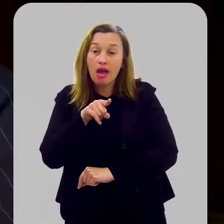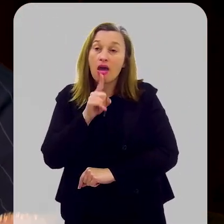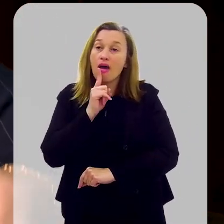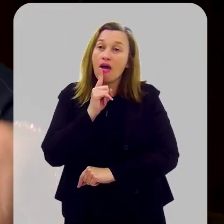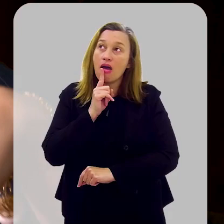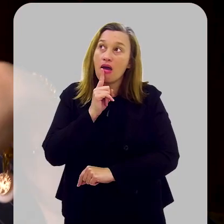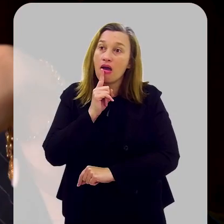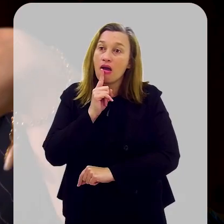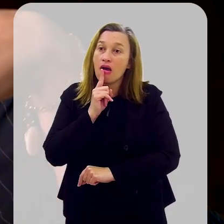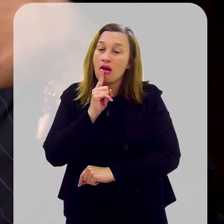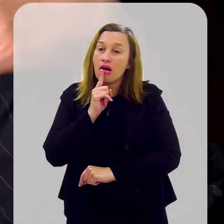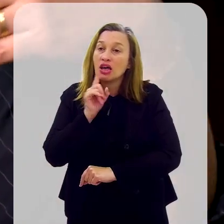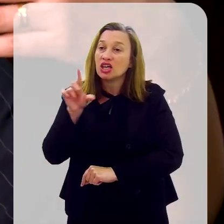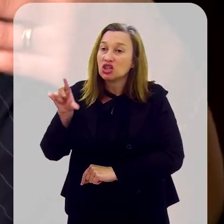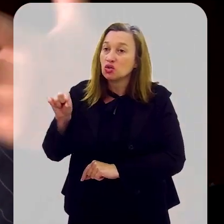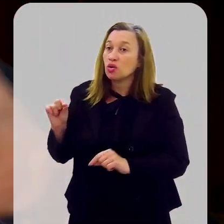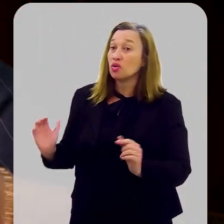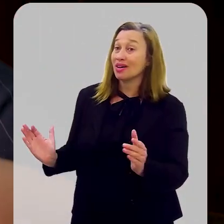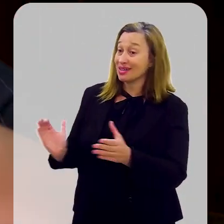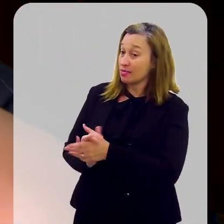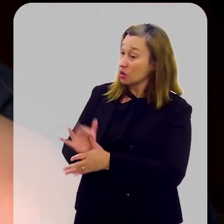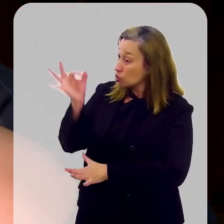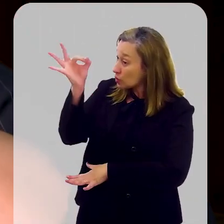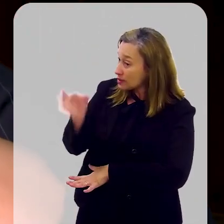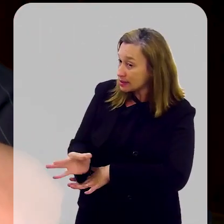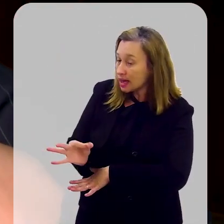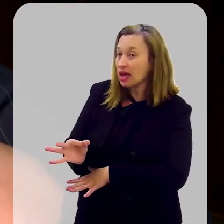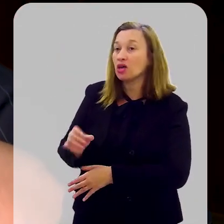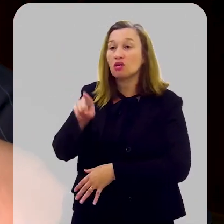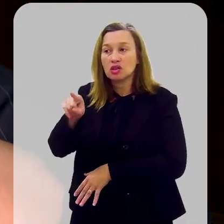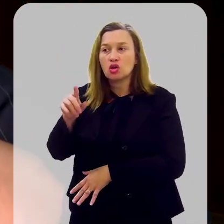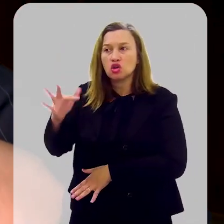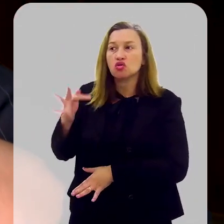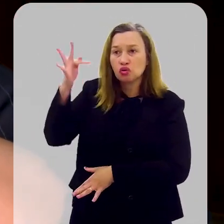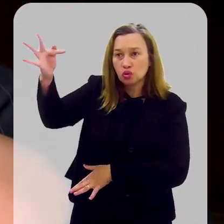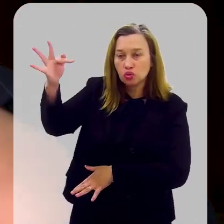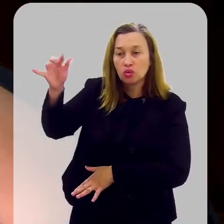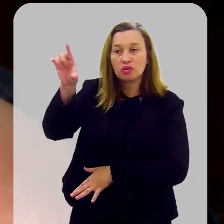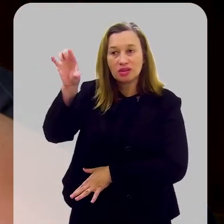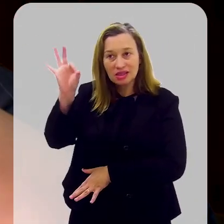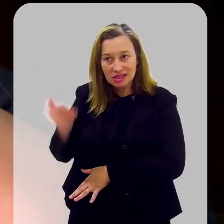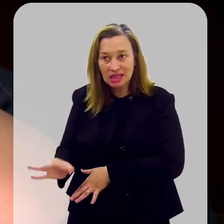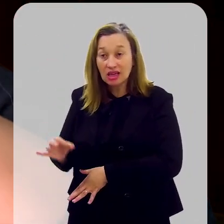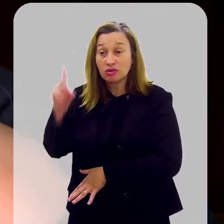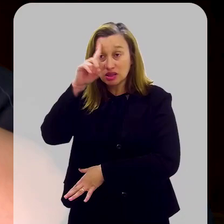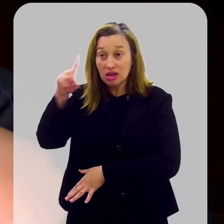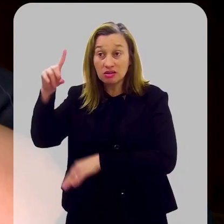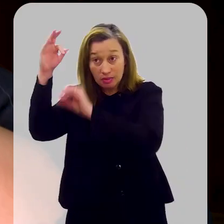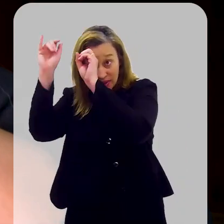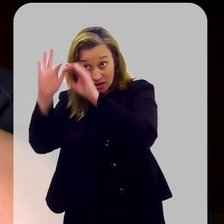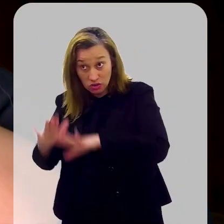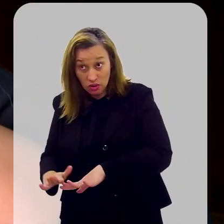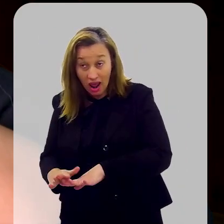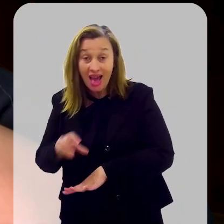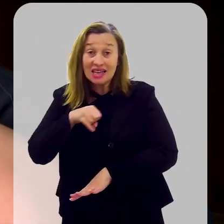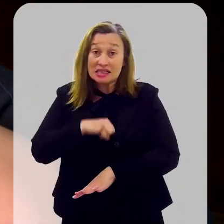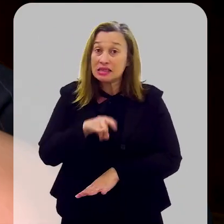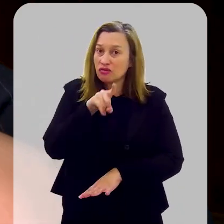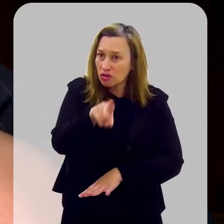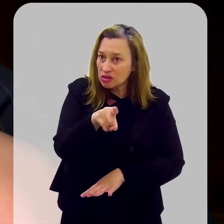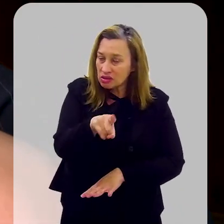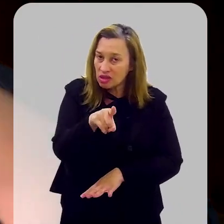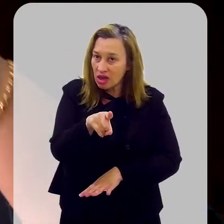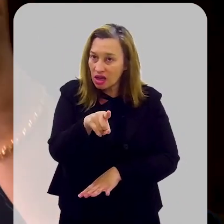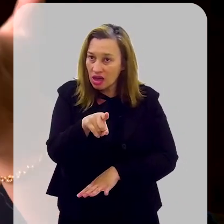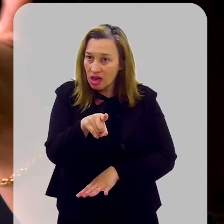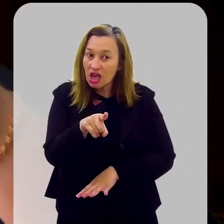colher as alianças certas, se você colher um futuro certo, Deus tem para você. Que coisa